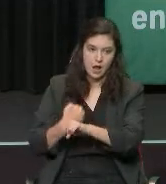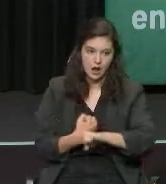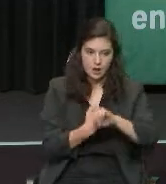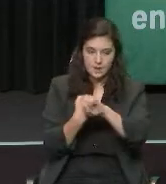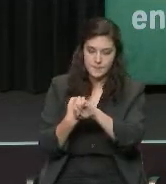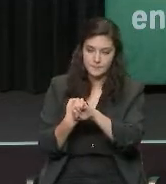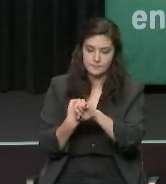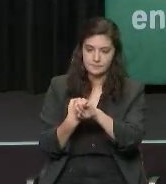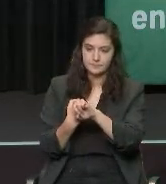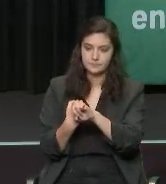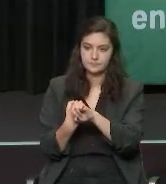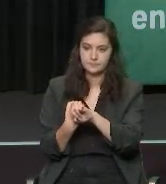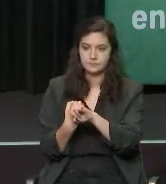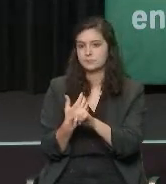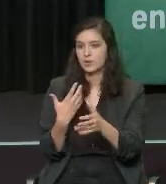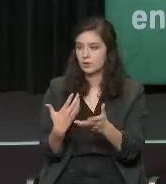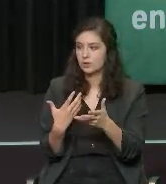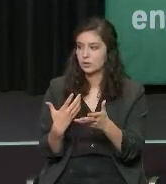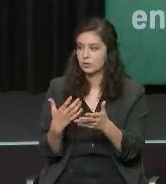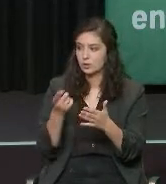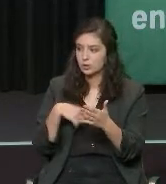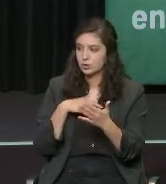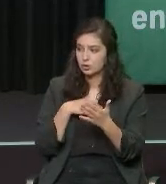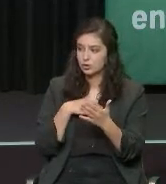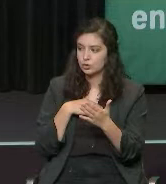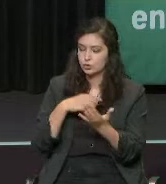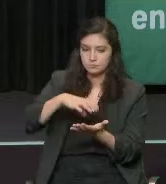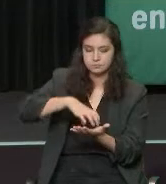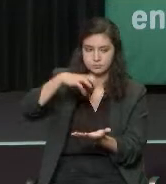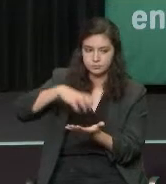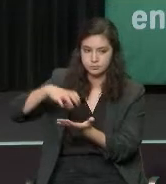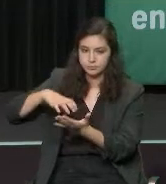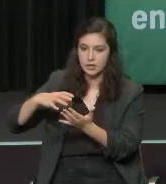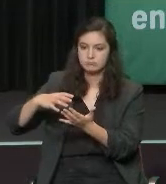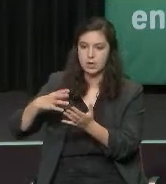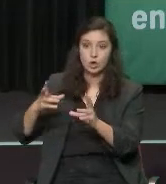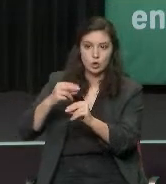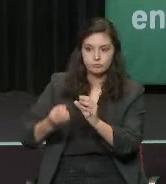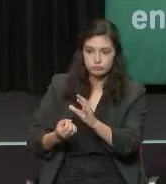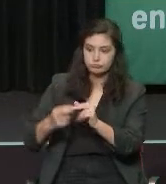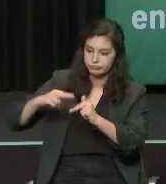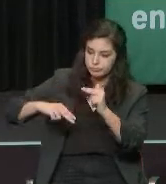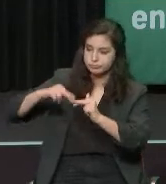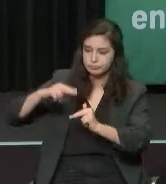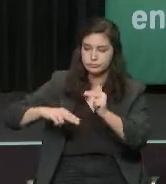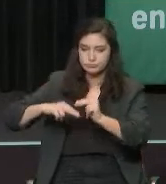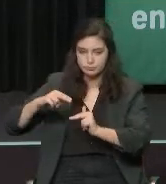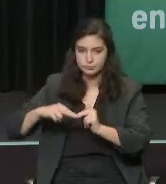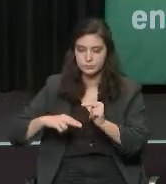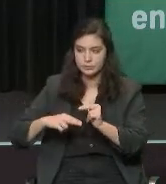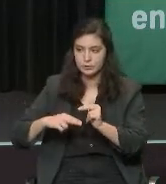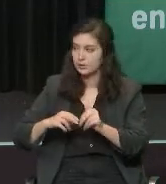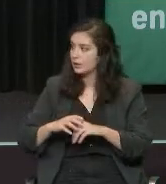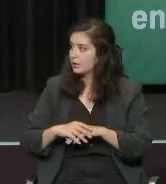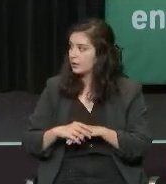com a atividade espacial. Neste momento temos 9 edifícios em construção